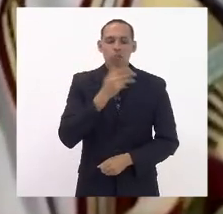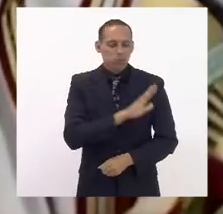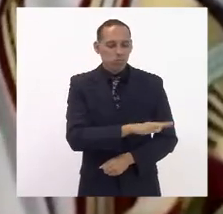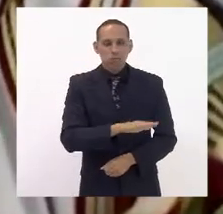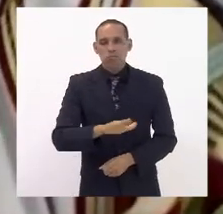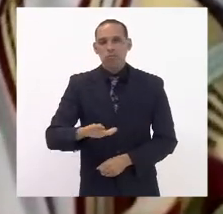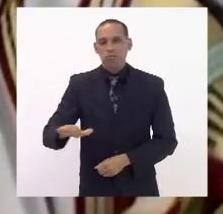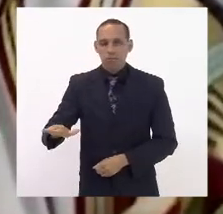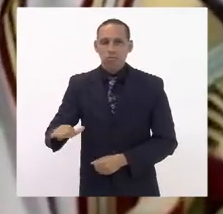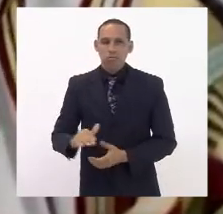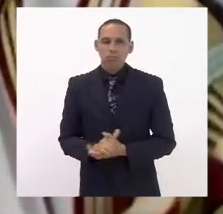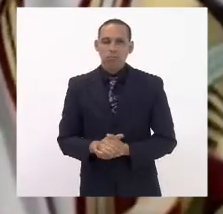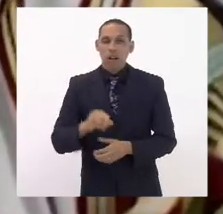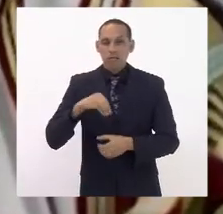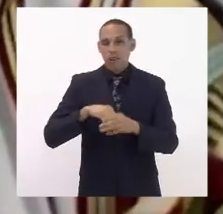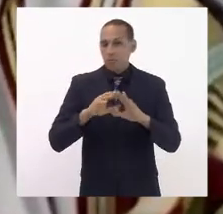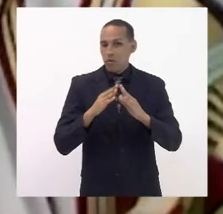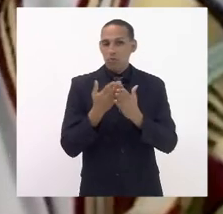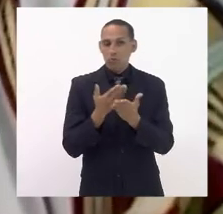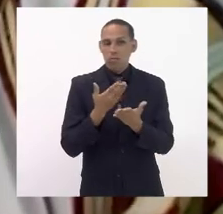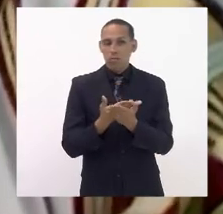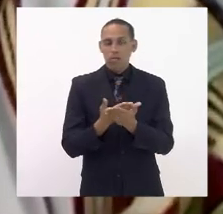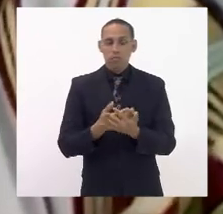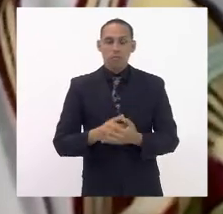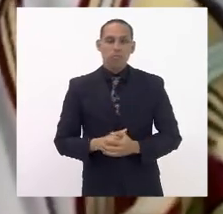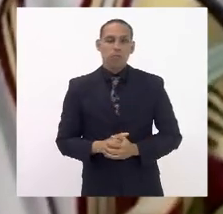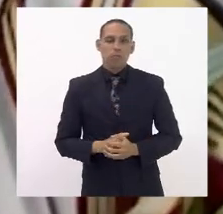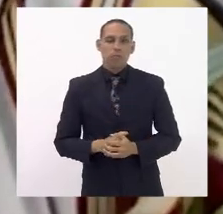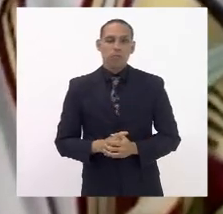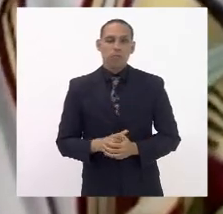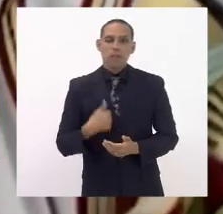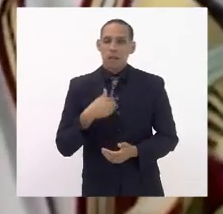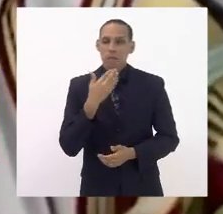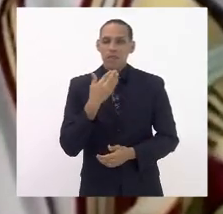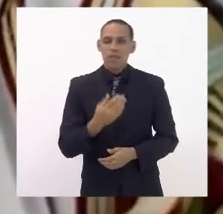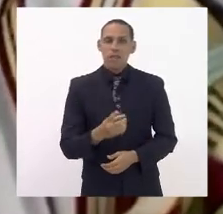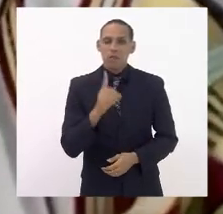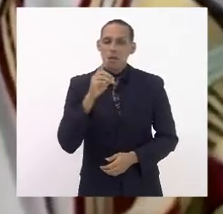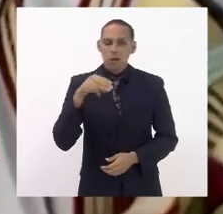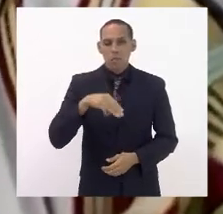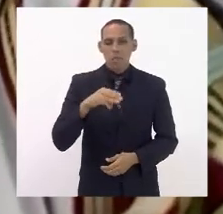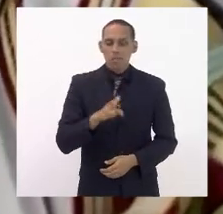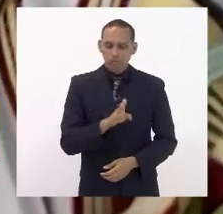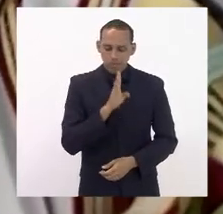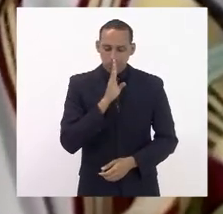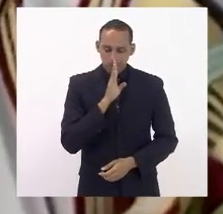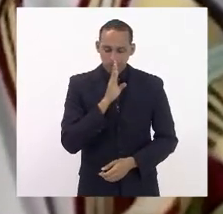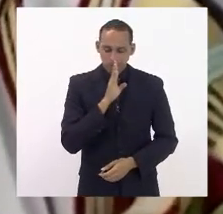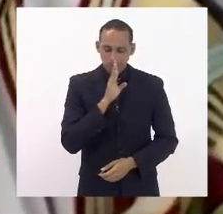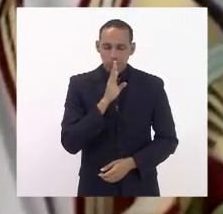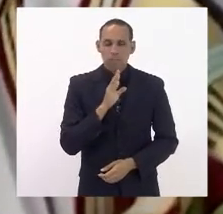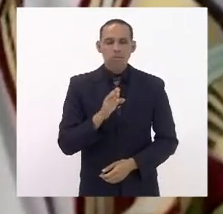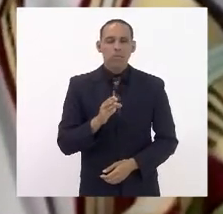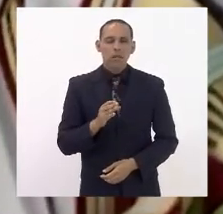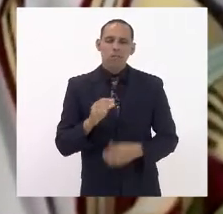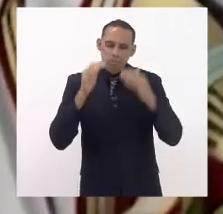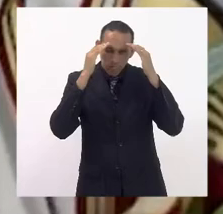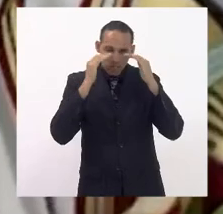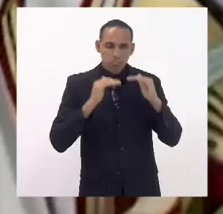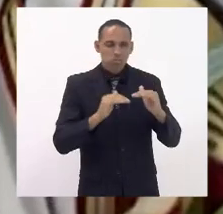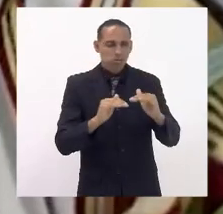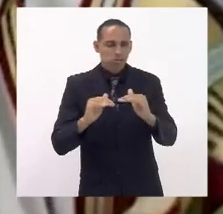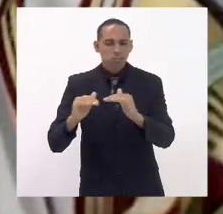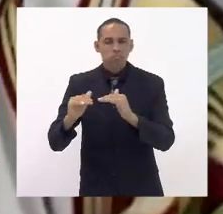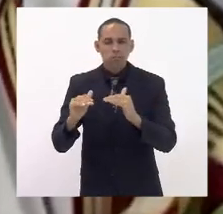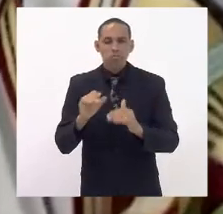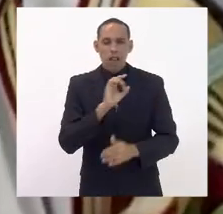ali na escola. Inclusive, né, iria pedir um minuto de silêncio em reverência à memória daquelas